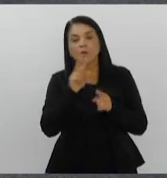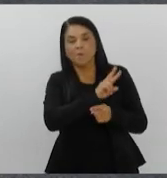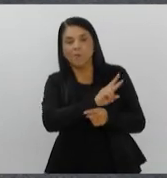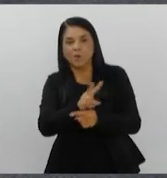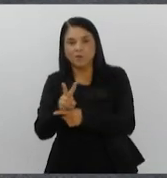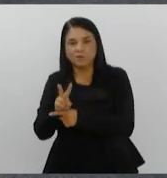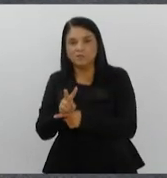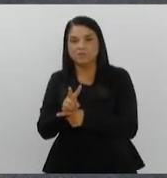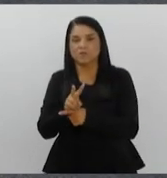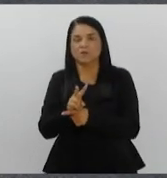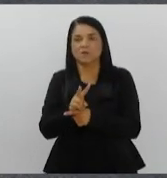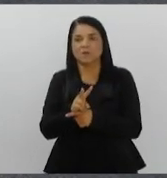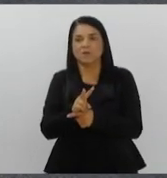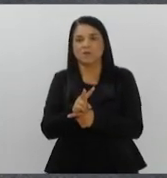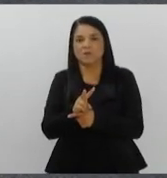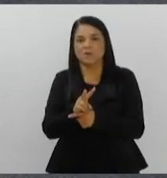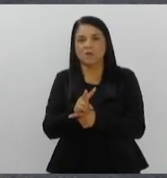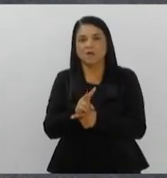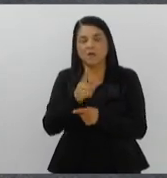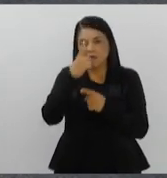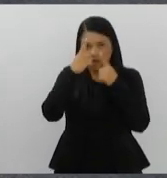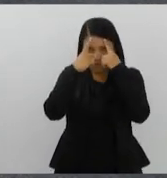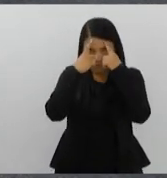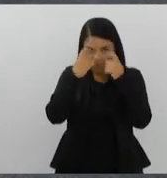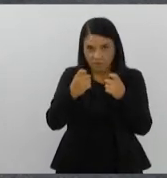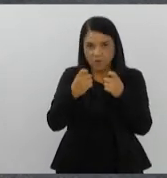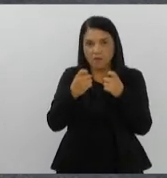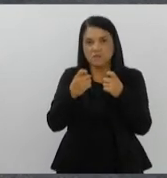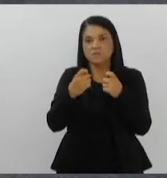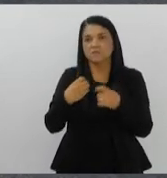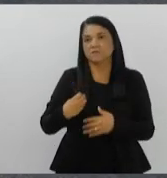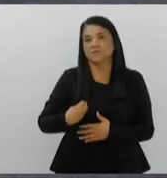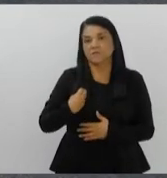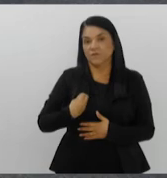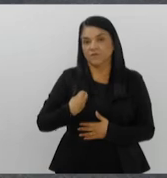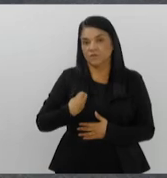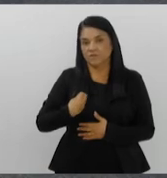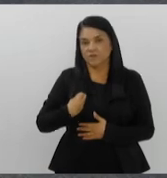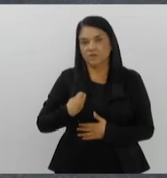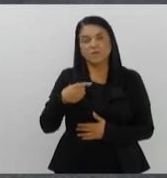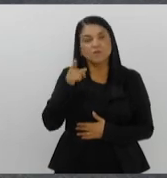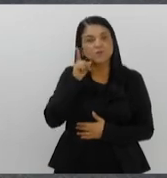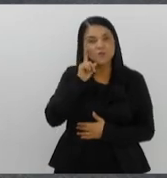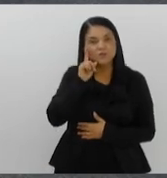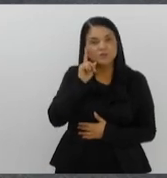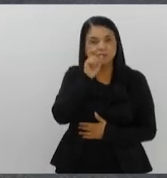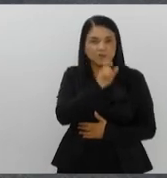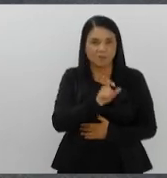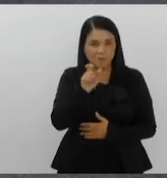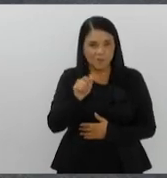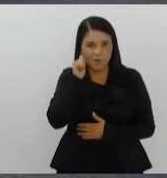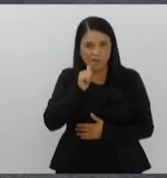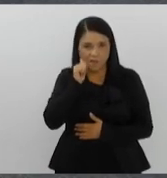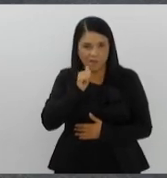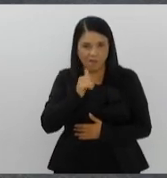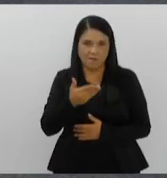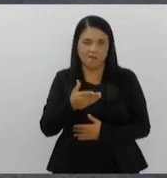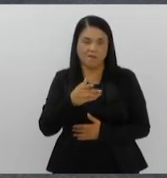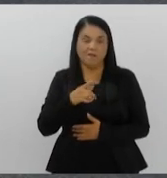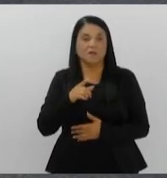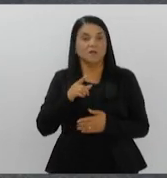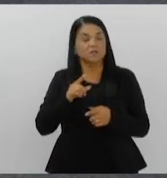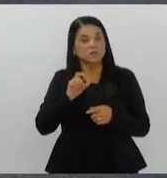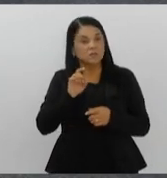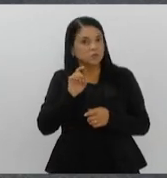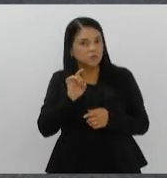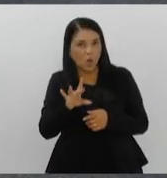e enfrentar a violência vivida cotidianamente pelas mulheres, não só lá no município